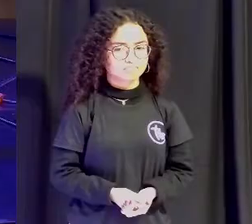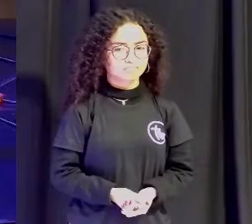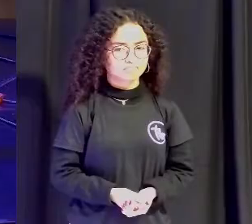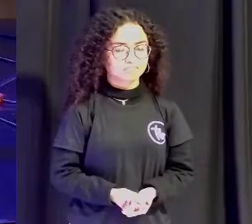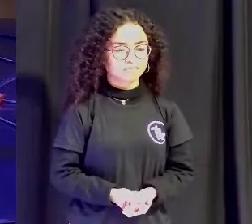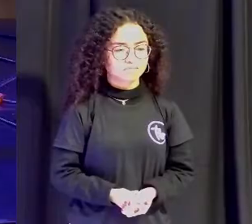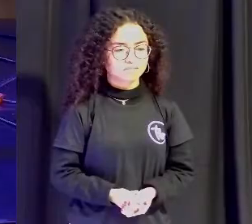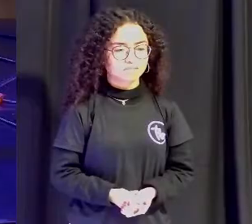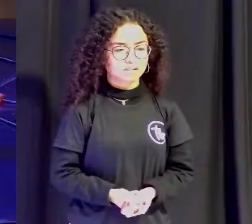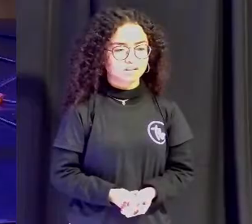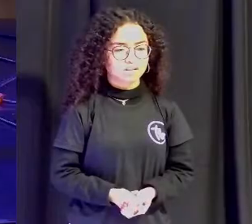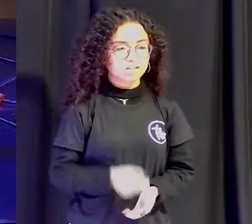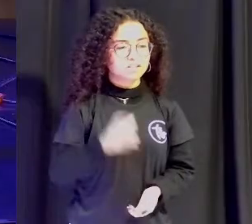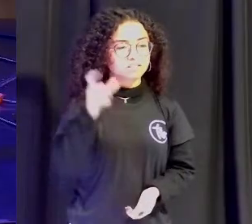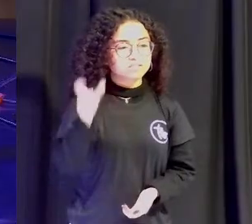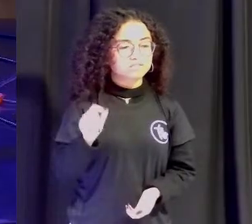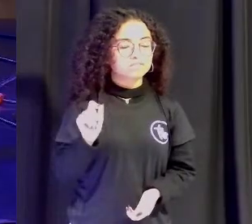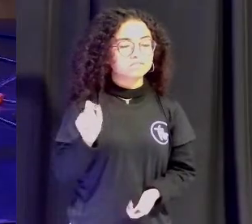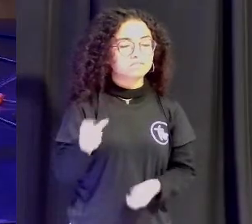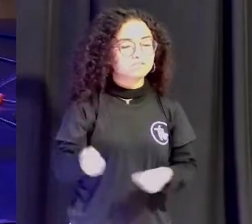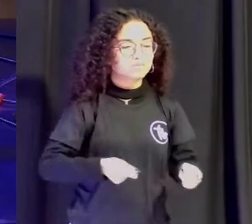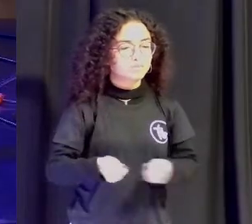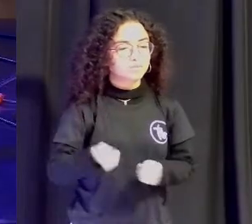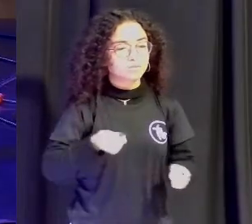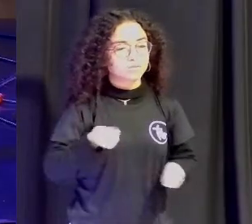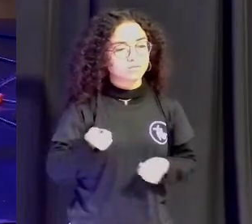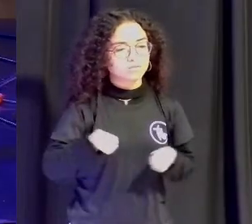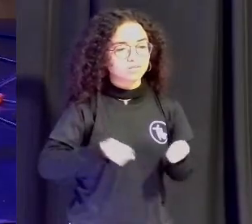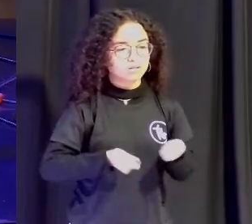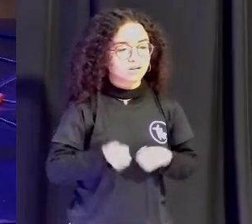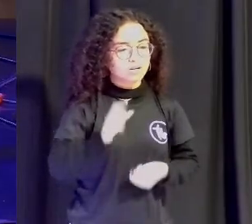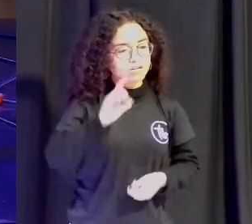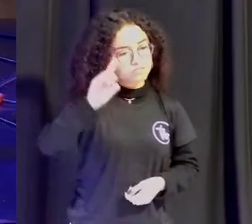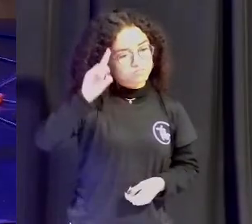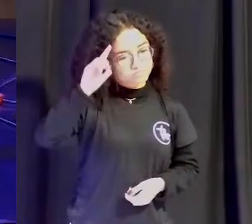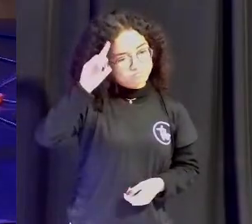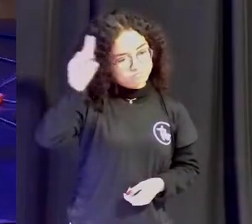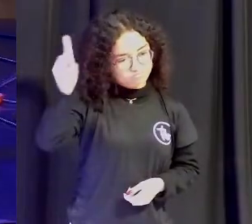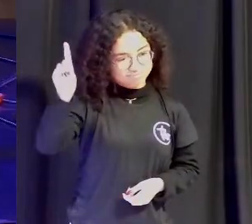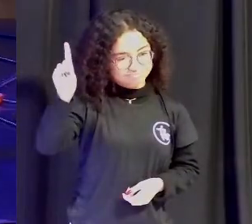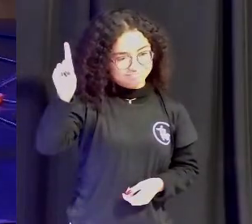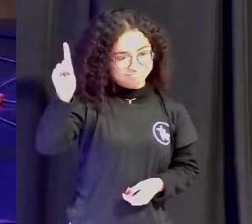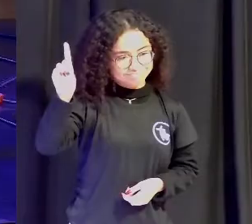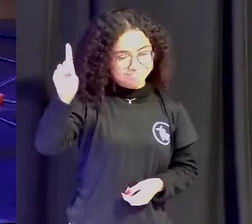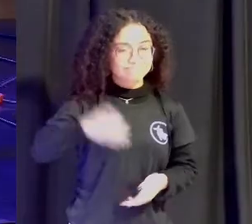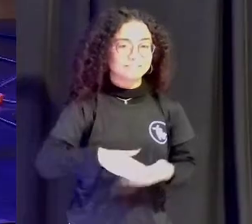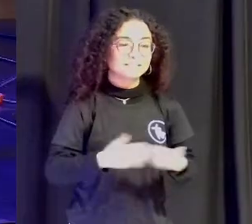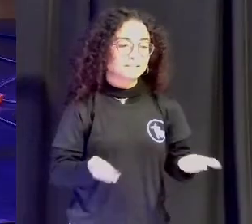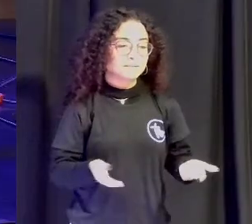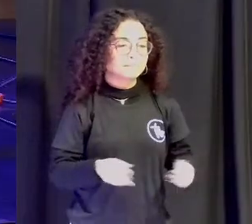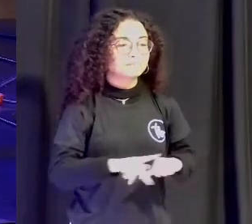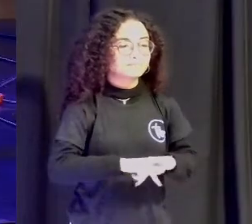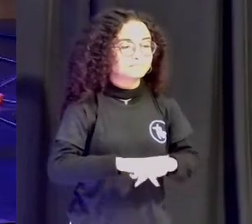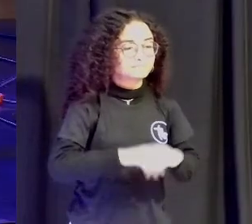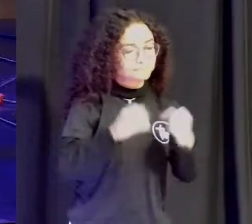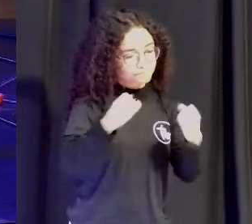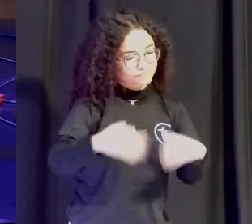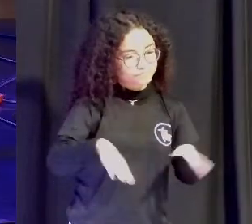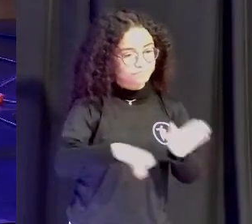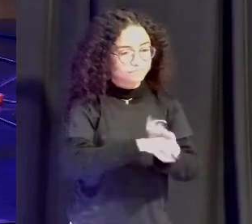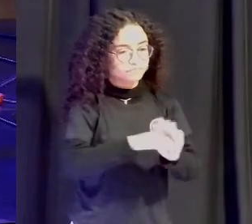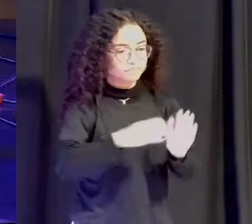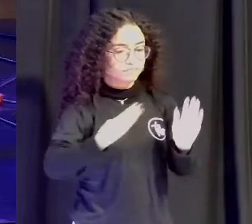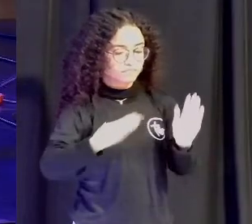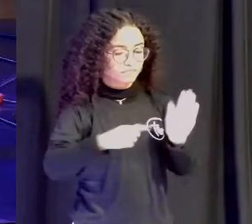Quem está no controle é o Senhor. Então Pedro vai dizer no capítulo 4, verso